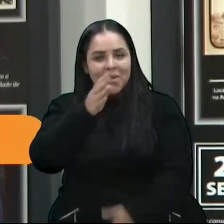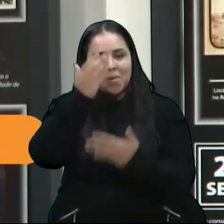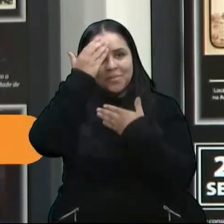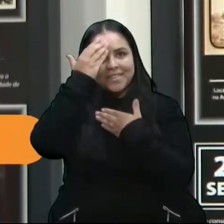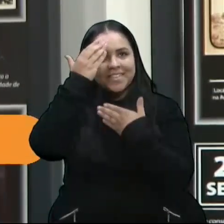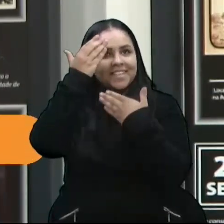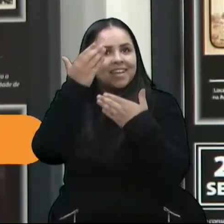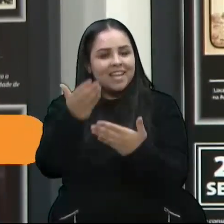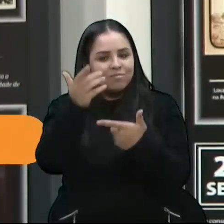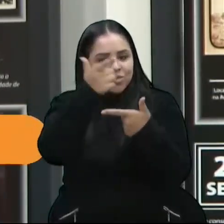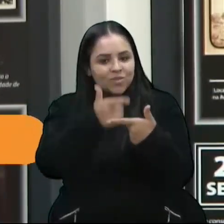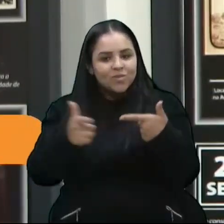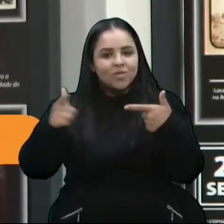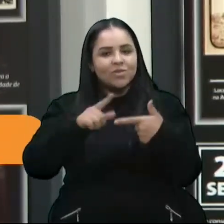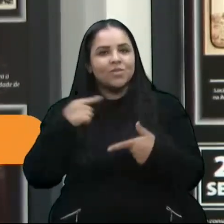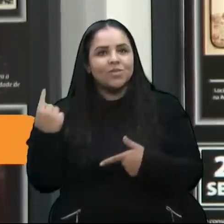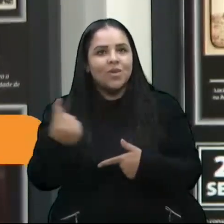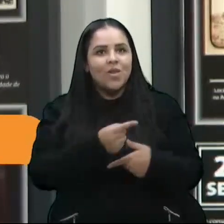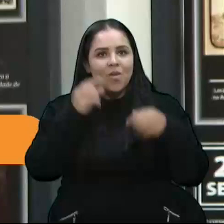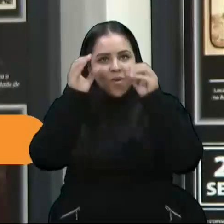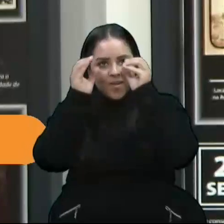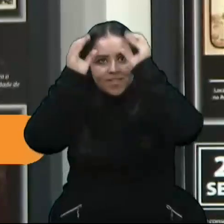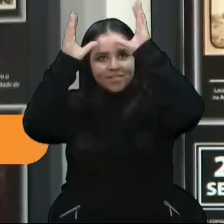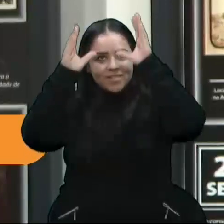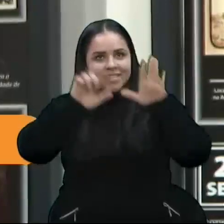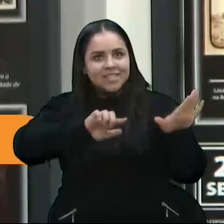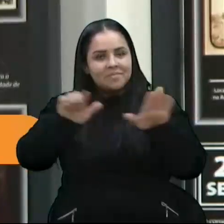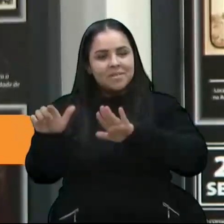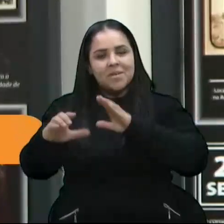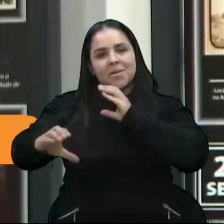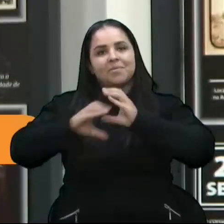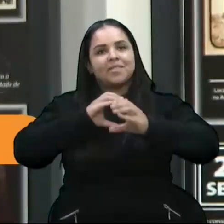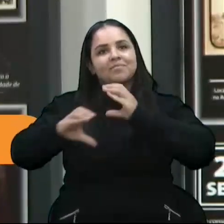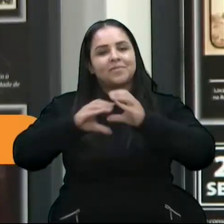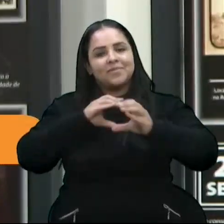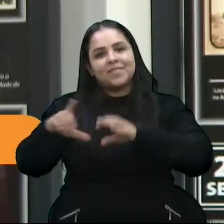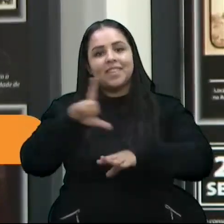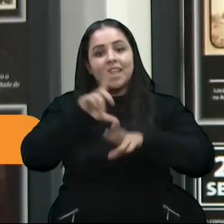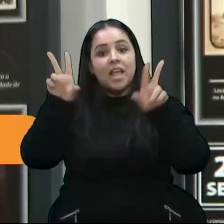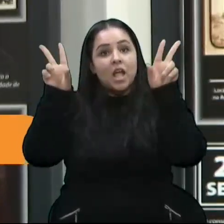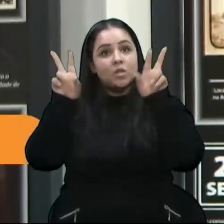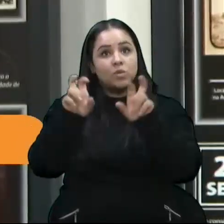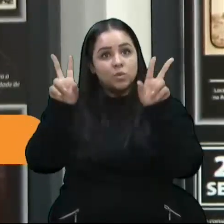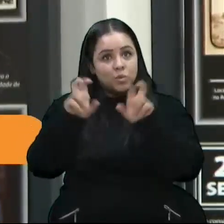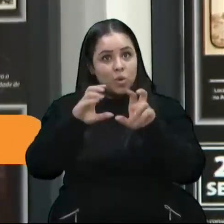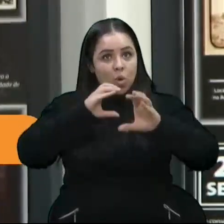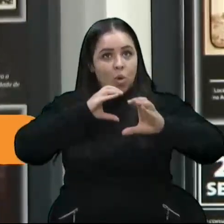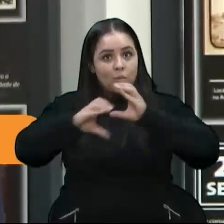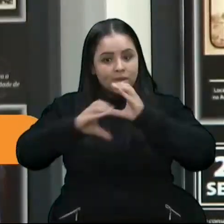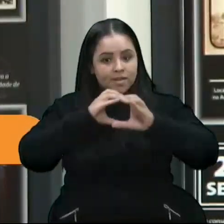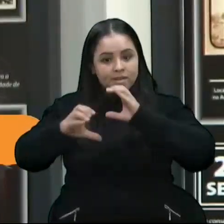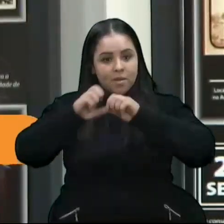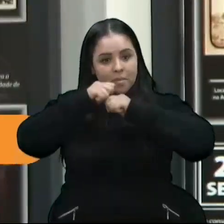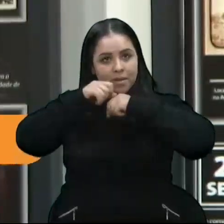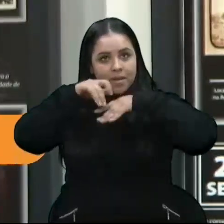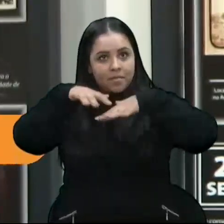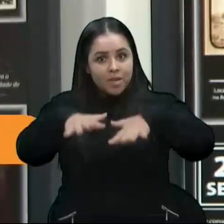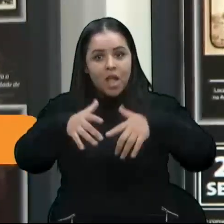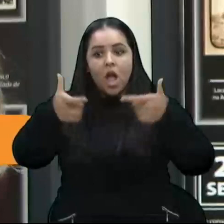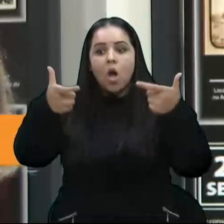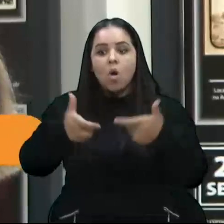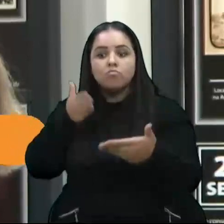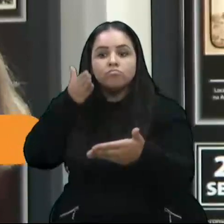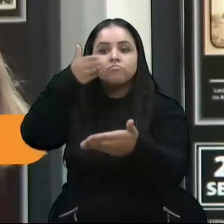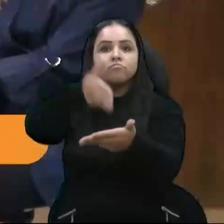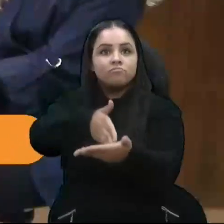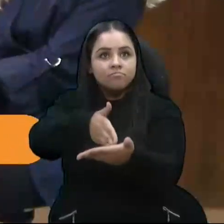conosco conhecimentos desta Semana da Comunicação, que tem como tema Comunicação e Pandemia, para onde vamos,